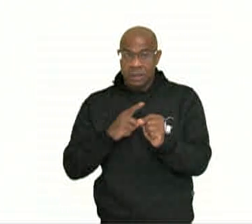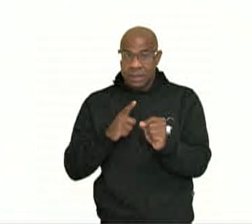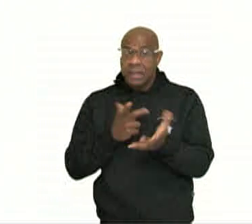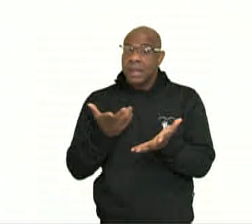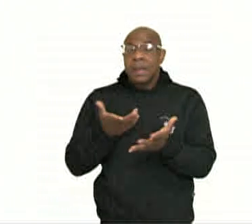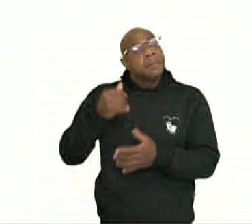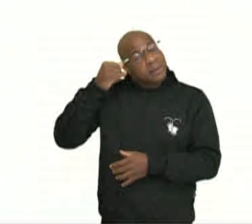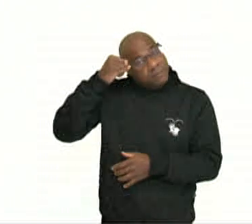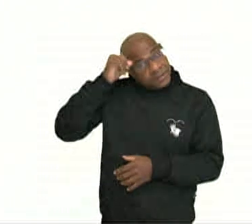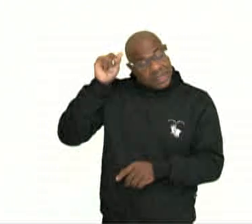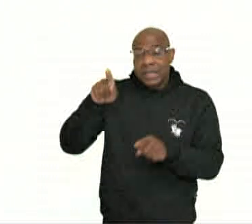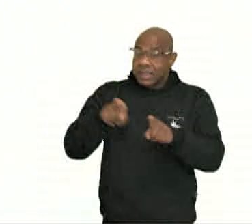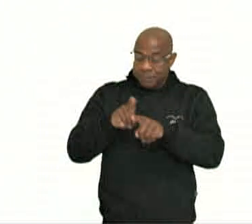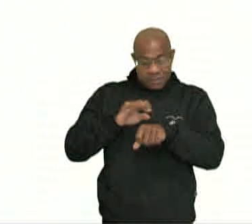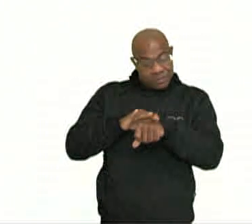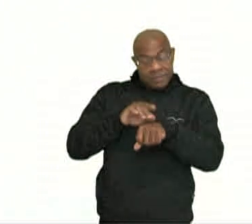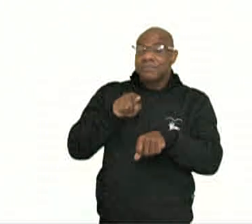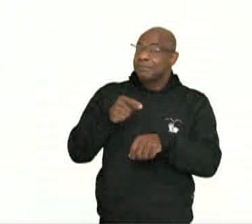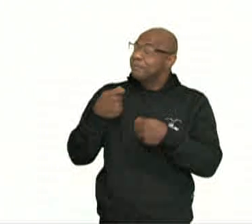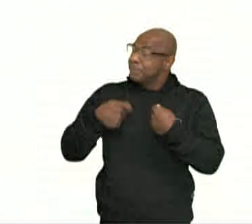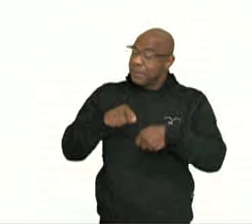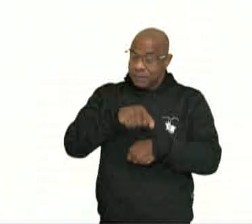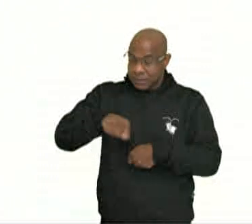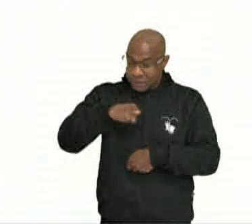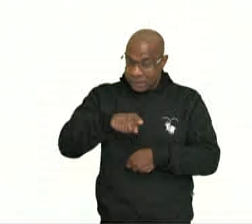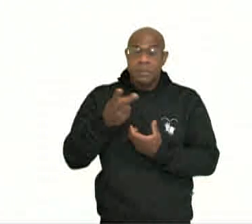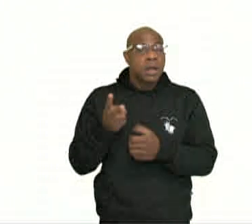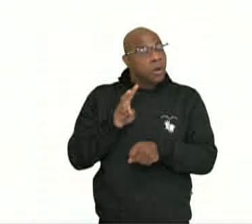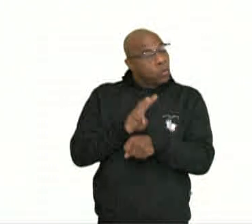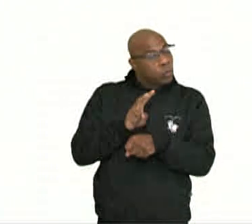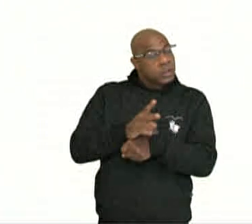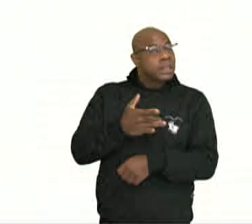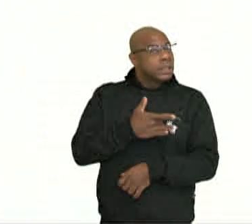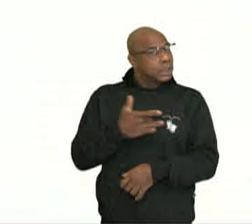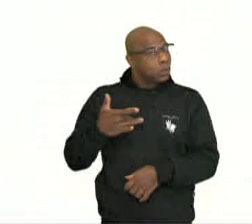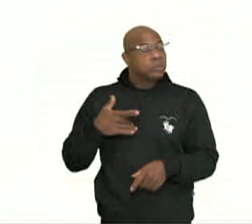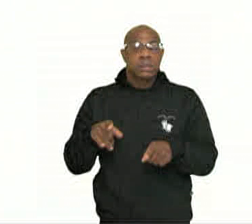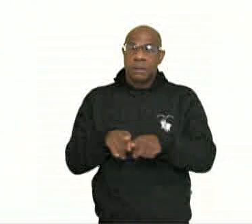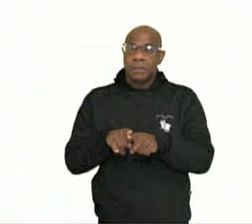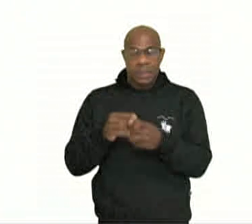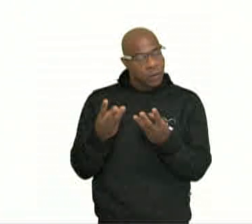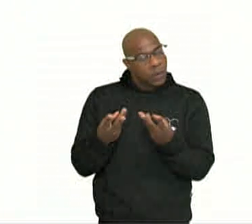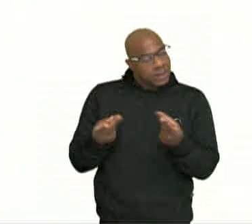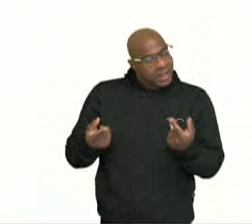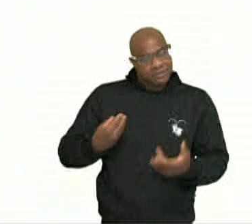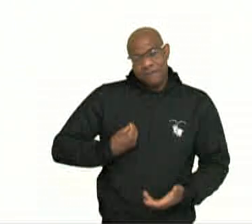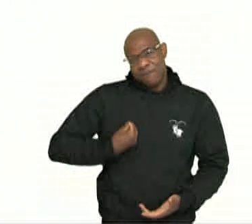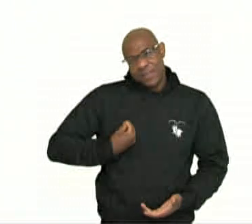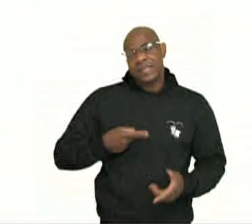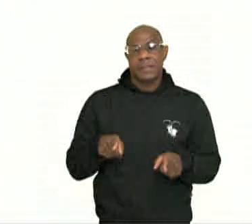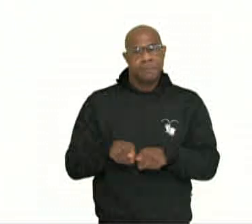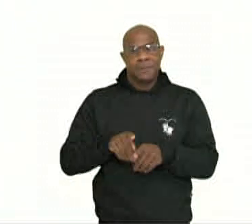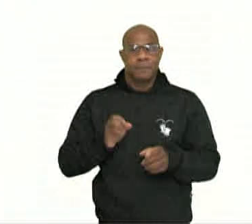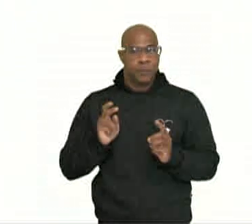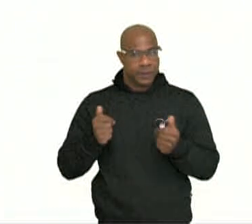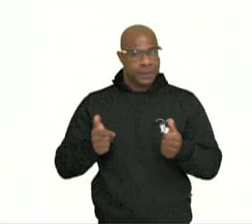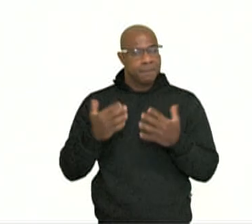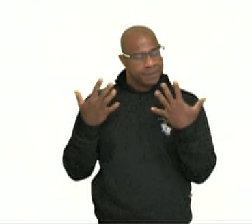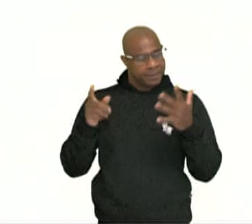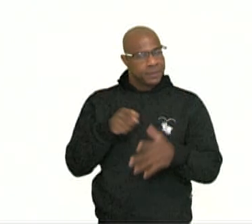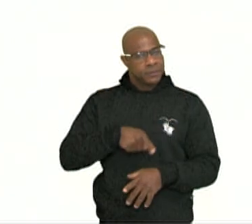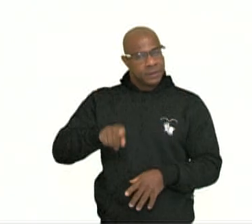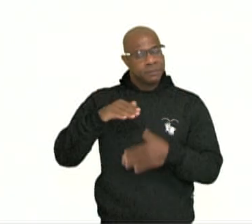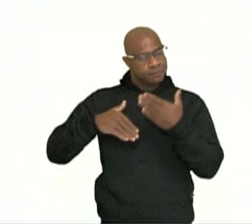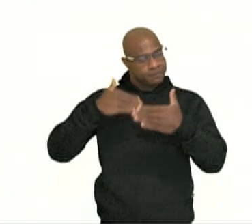medidas de prevenção para que você também preserve a tua saúde, mantendo a qualidade da tua vida, ok? Parabéns aí